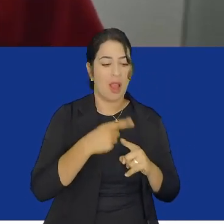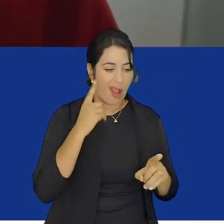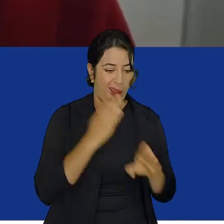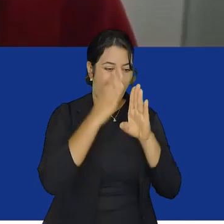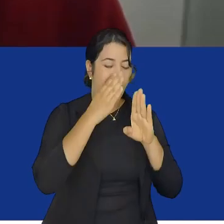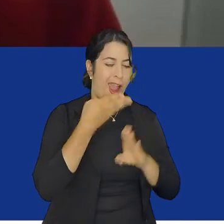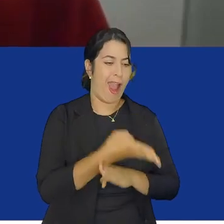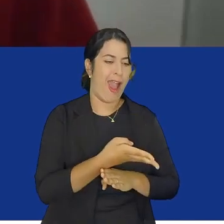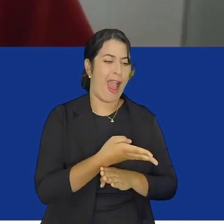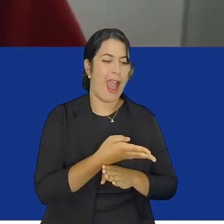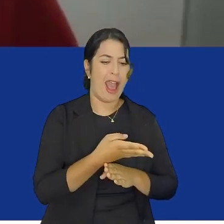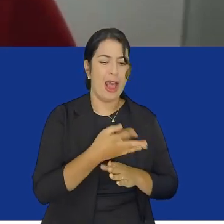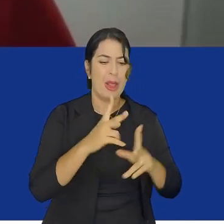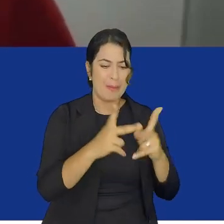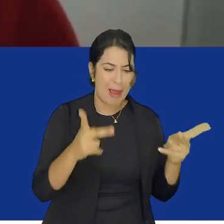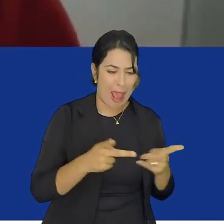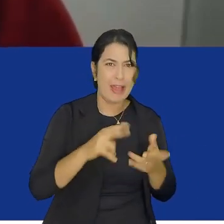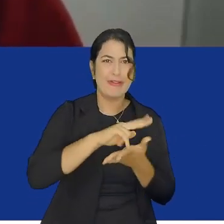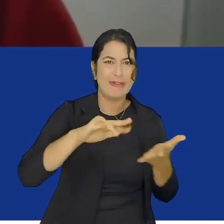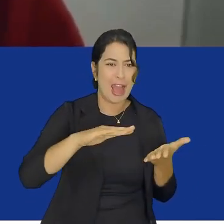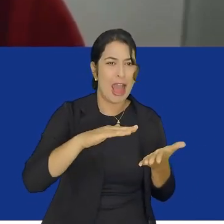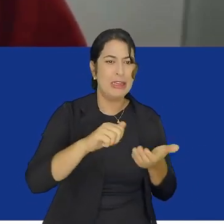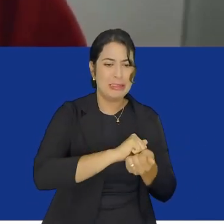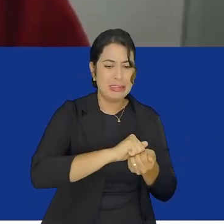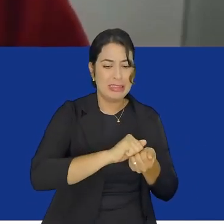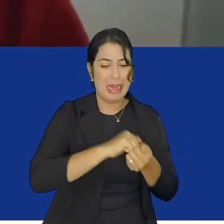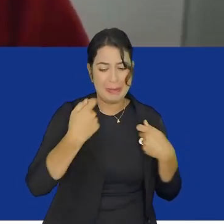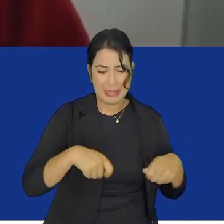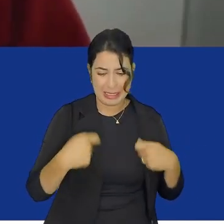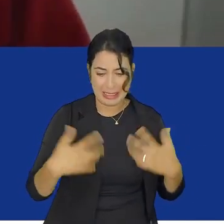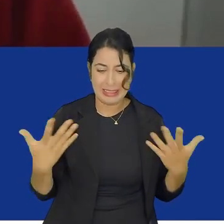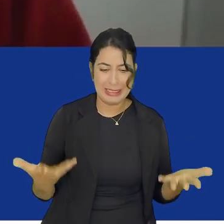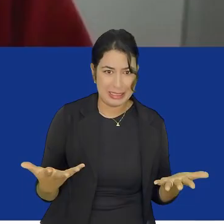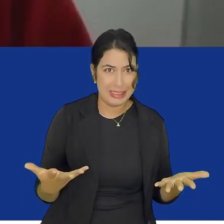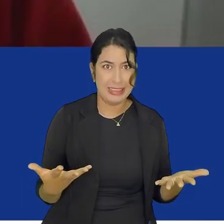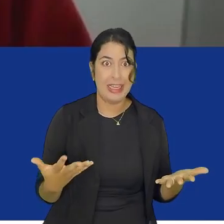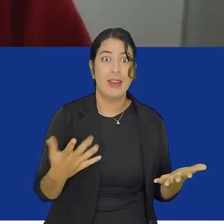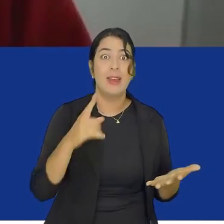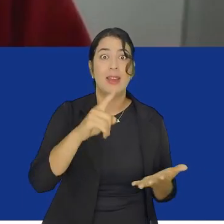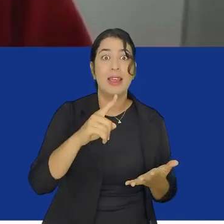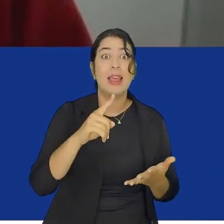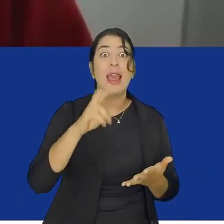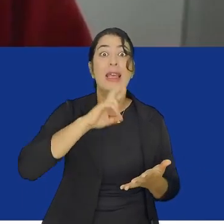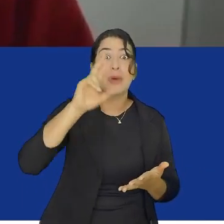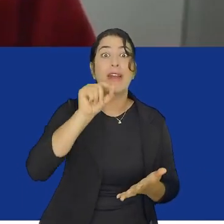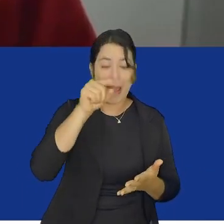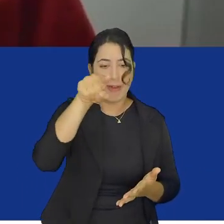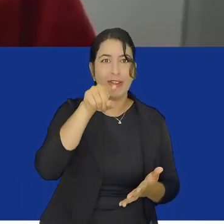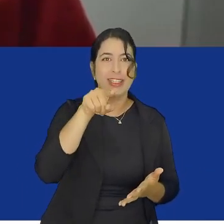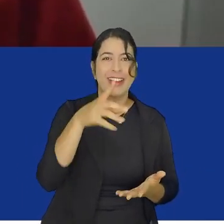foi você. Né? Você vai descobrir coisas muito interessantes. Então, morar sozinho eu acho que é uma coisa importante que todo ser humano poderia ter essa